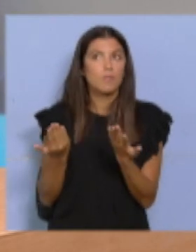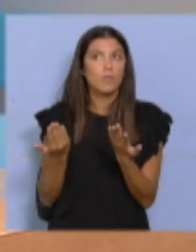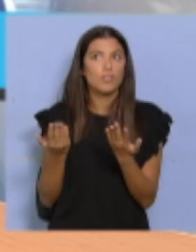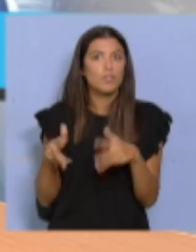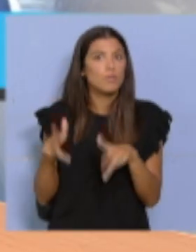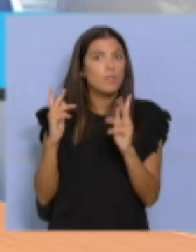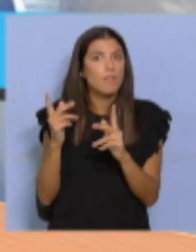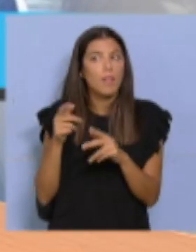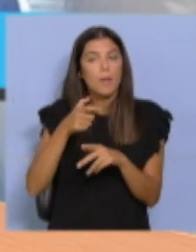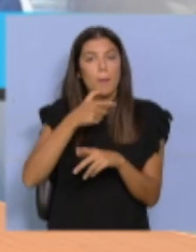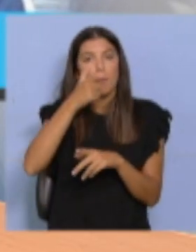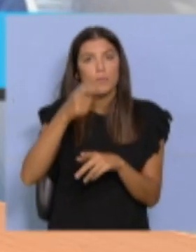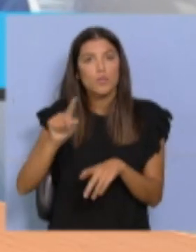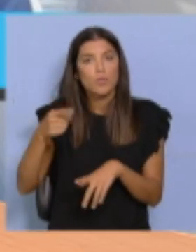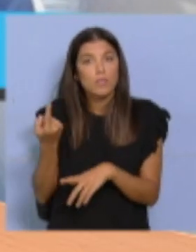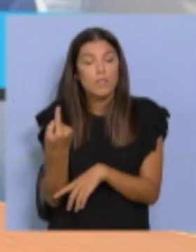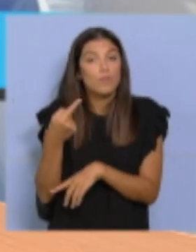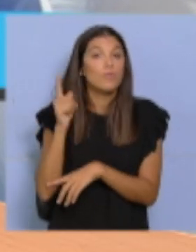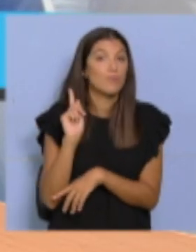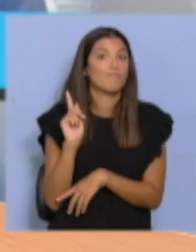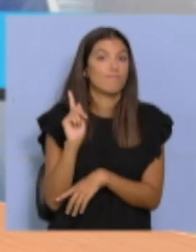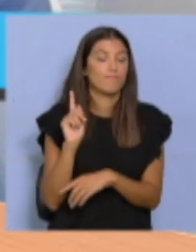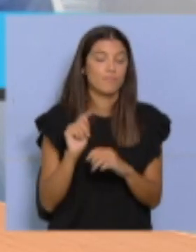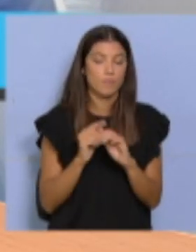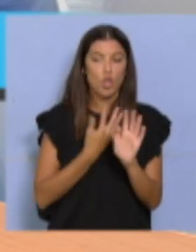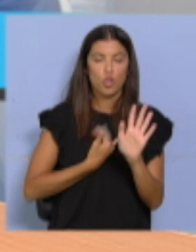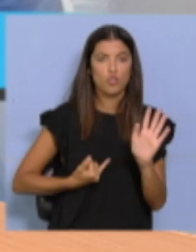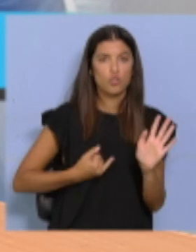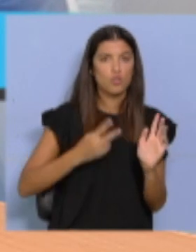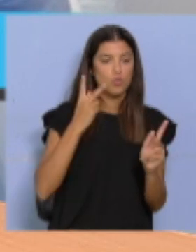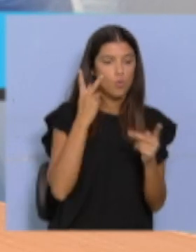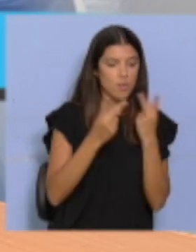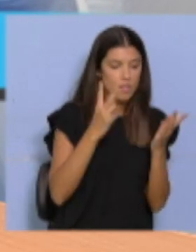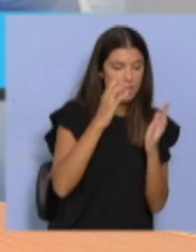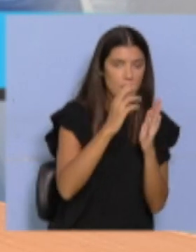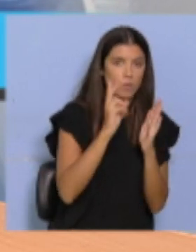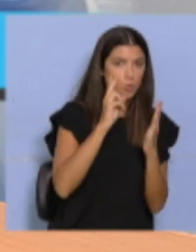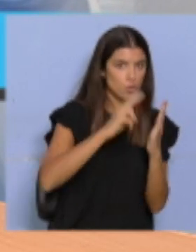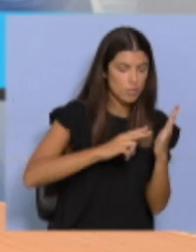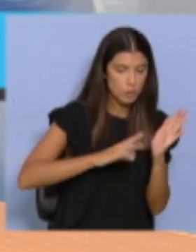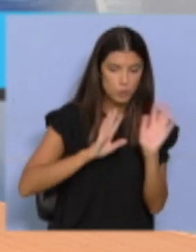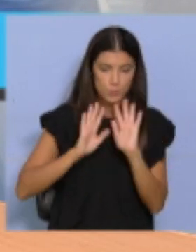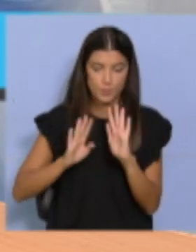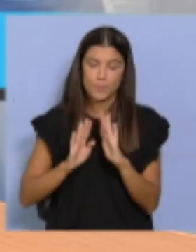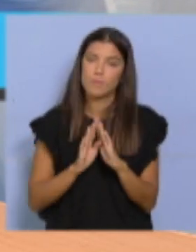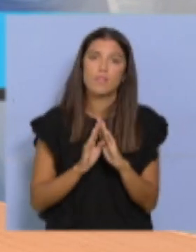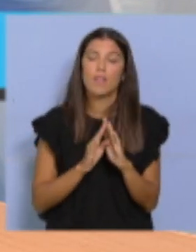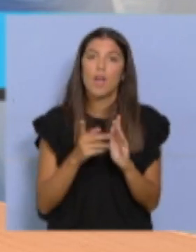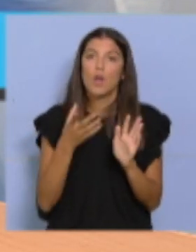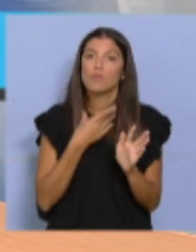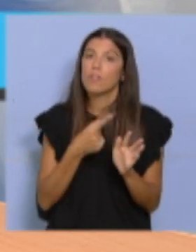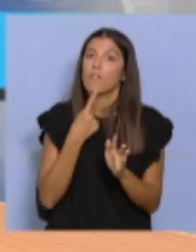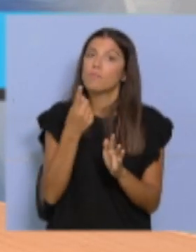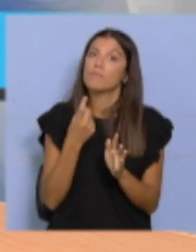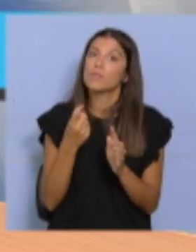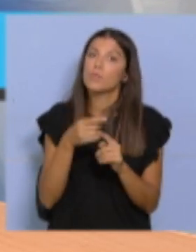de Deus. Nós já vamos a analisar os textos da liturgia deste domingo. Antes gostava ainda de perguntar, Padre Hugo, alguma iniciativa, alguma